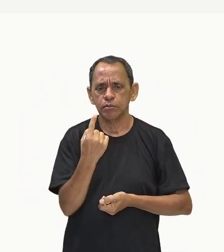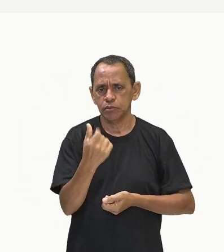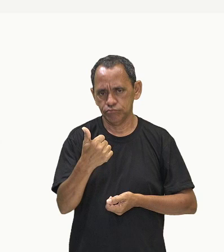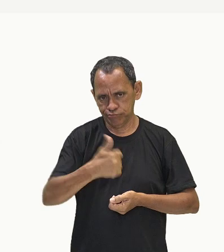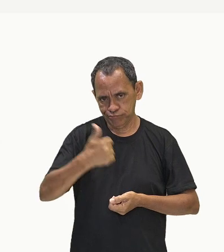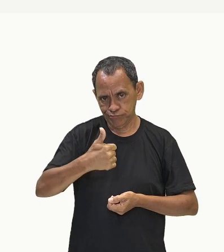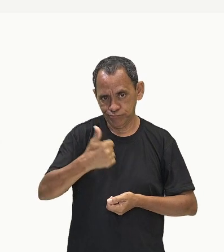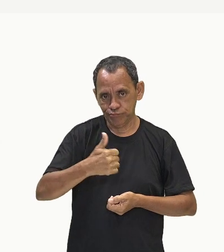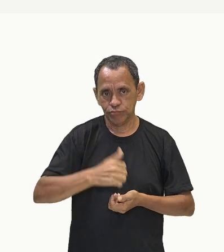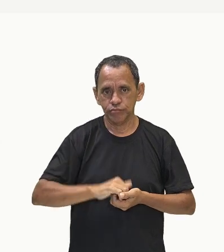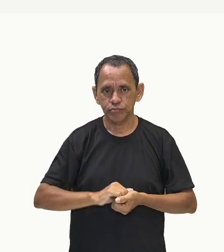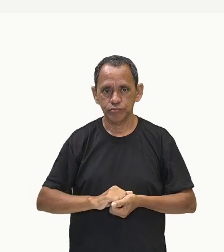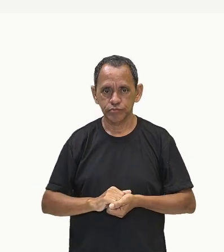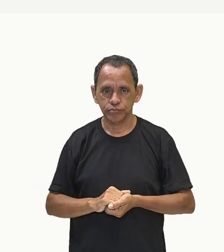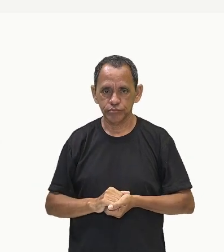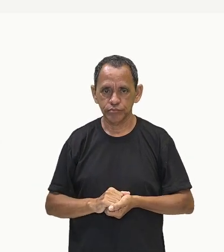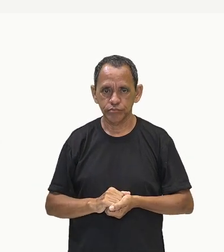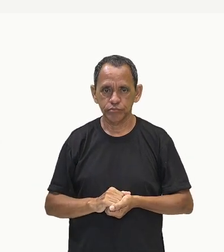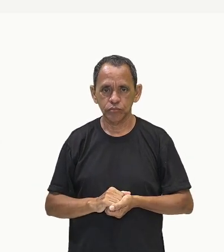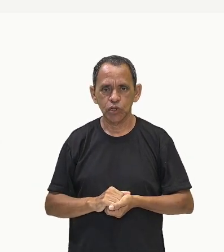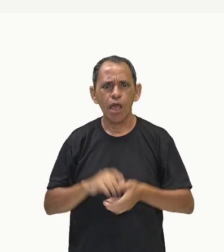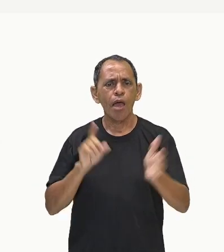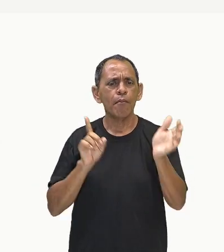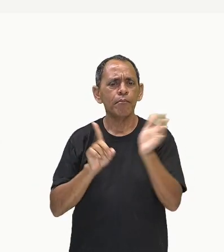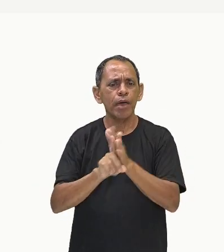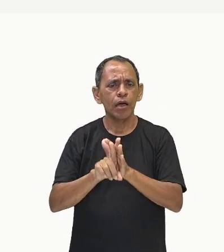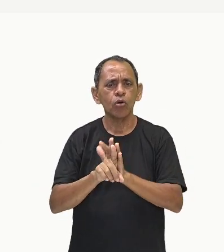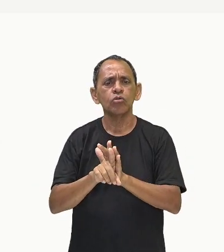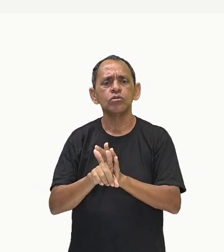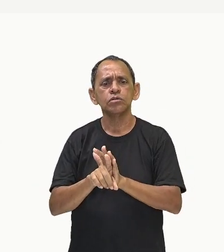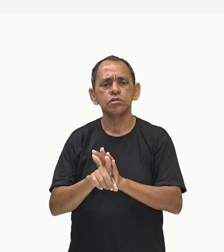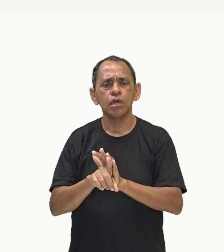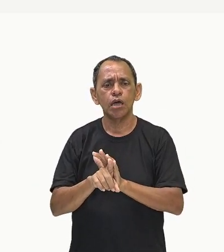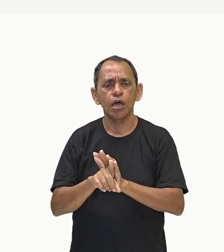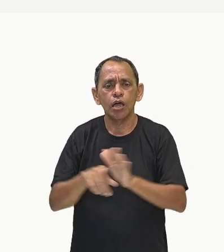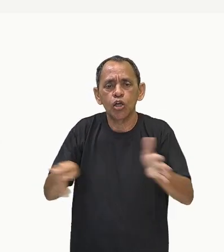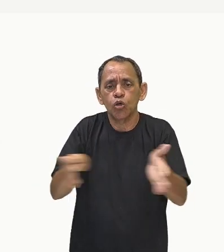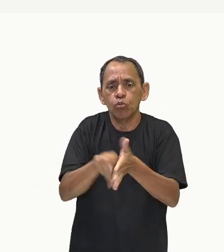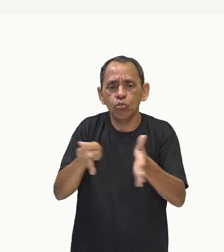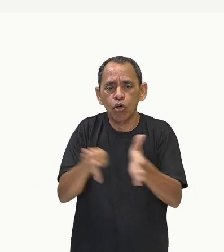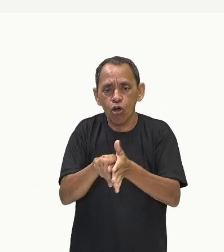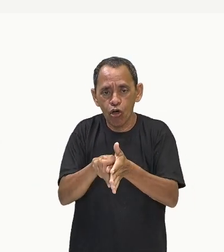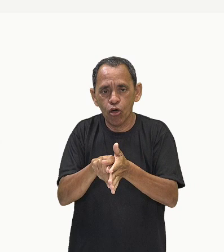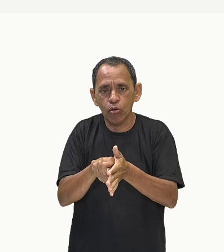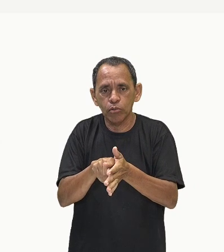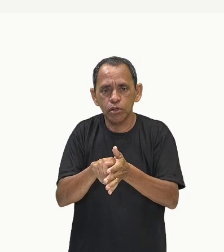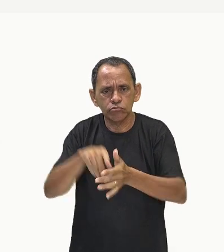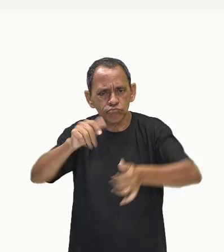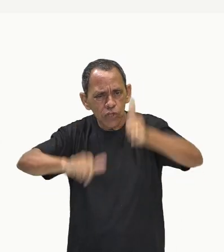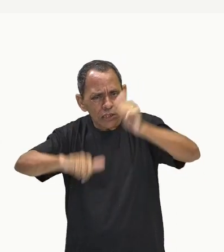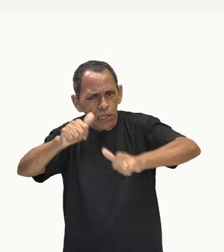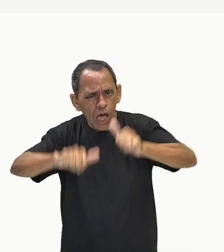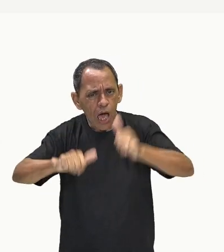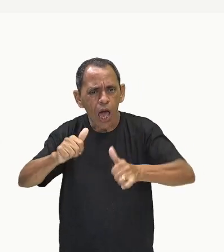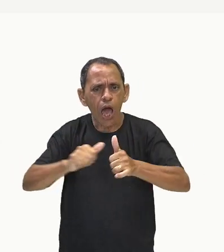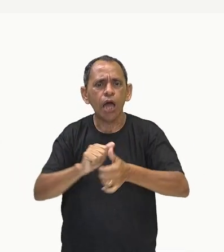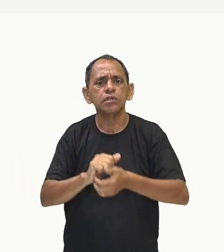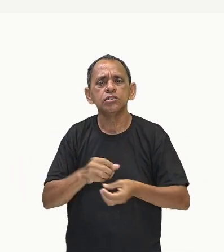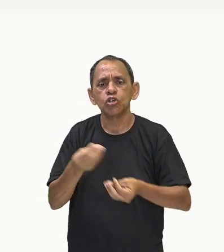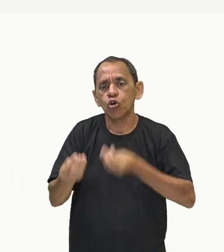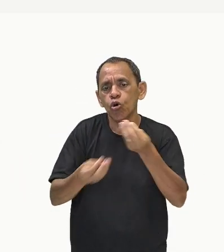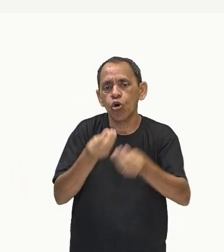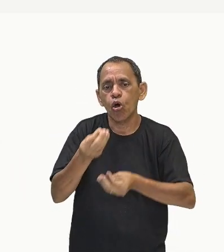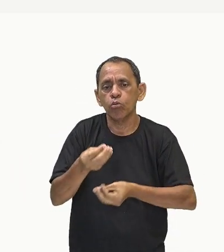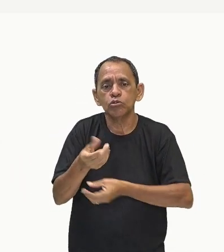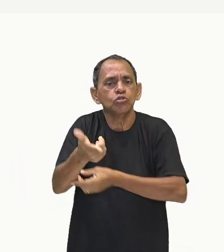uma pergunta que ela é uma pergunta própria de análise, né, de definição, ela não tem